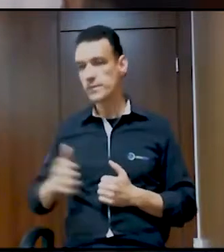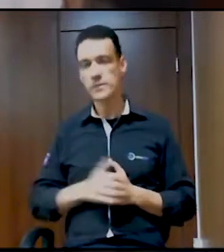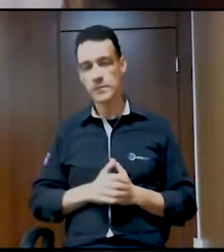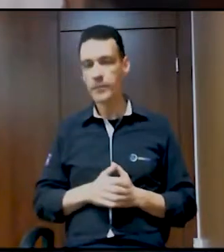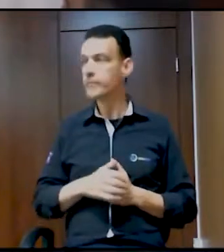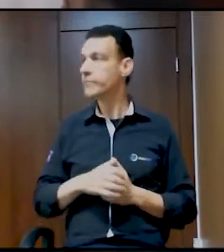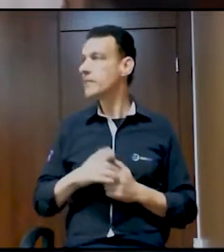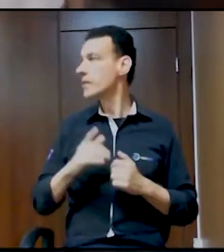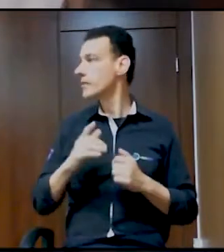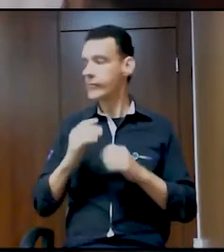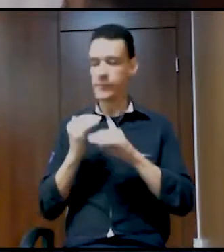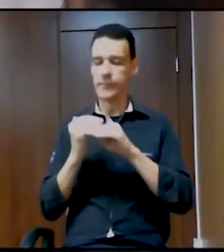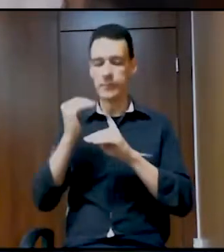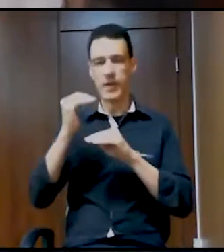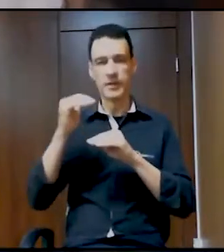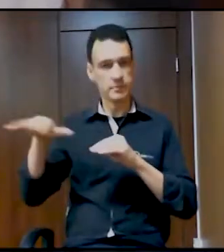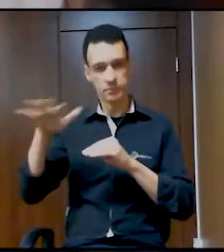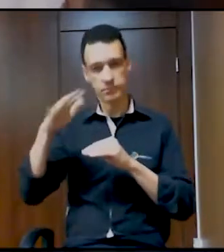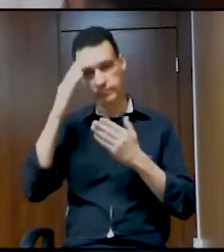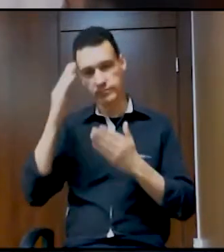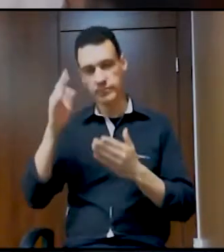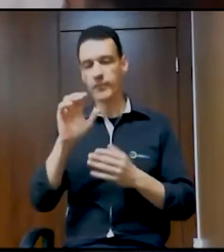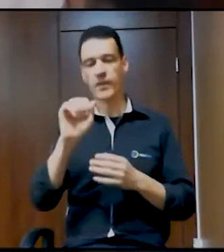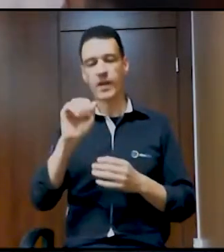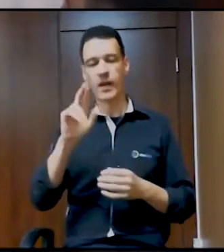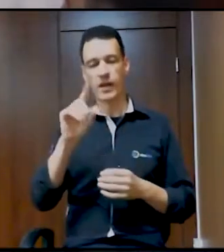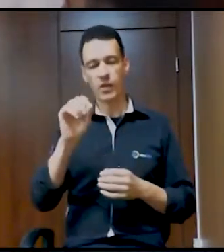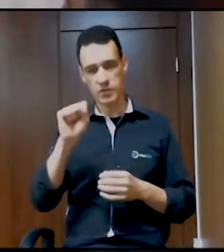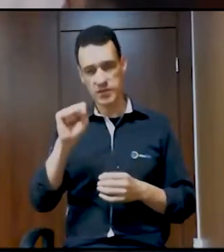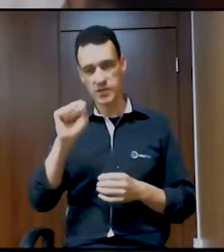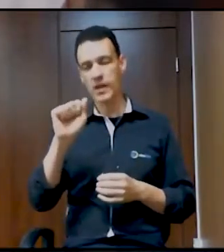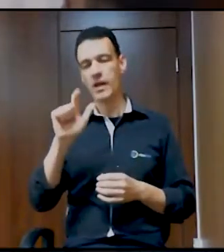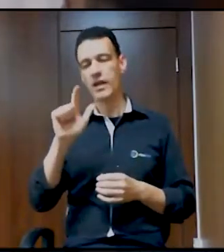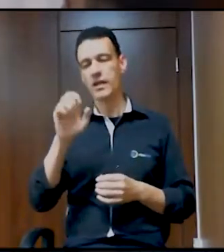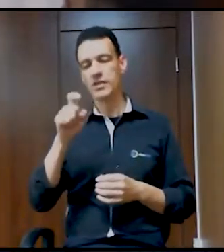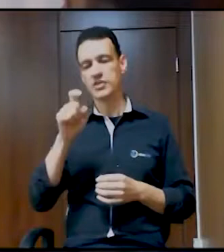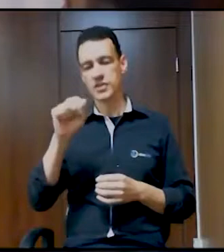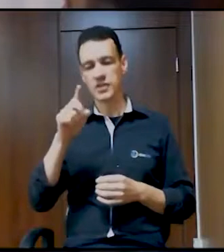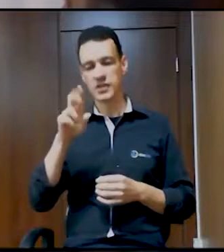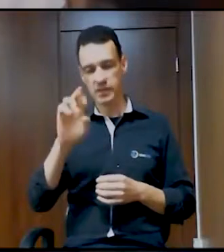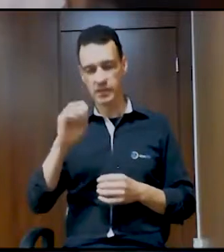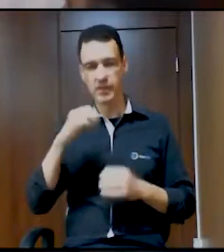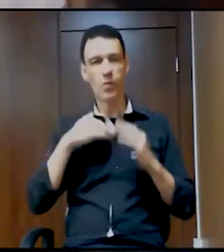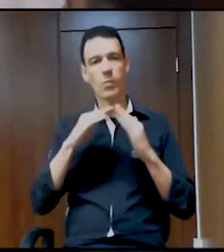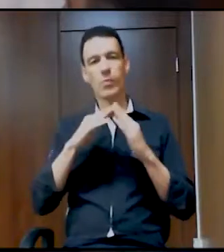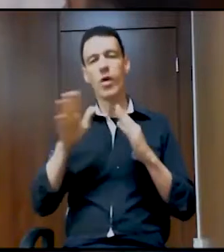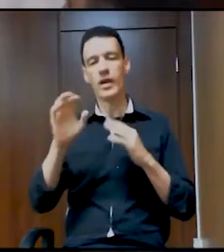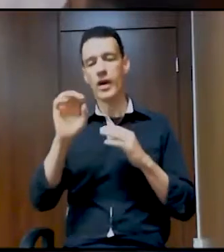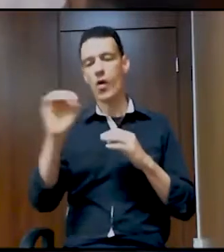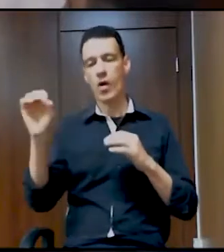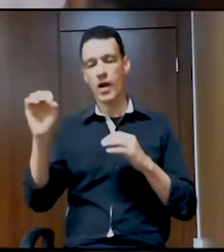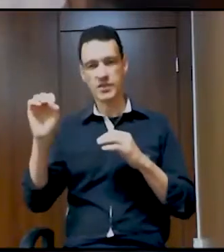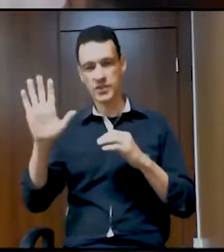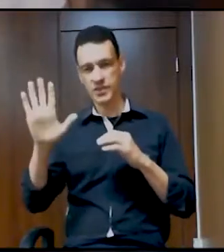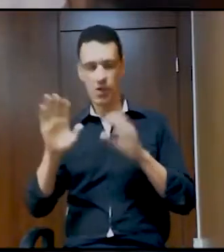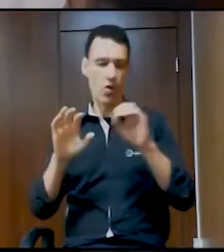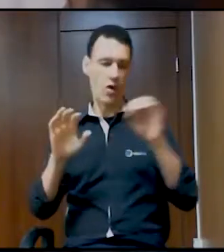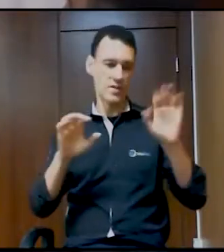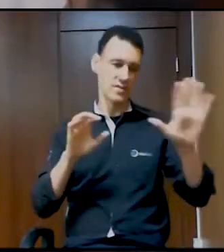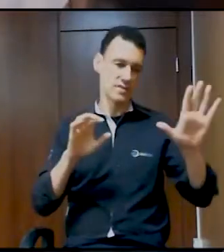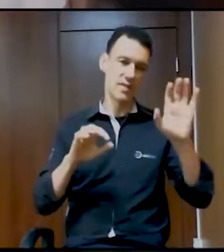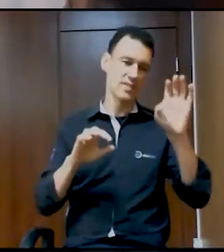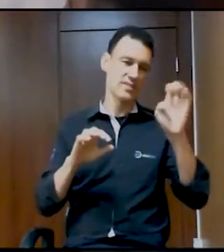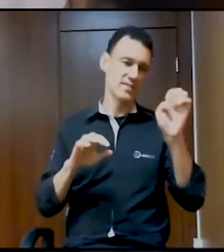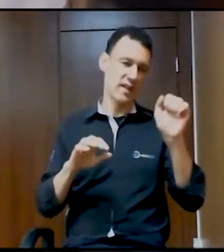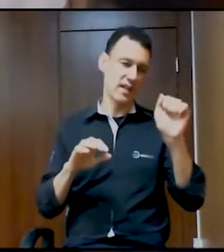autoridades presentes. Meu nome é Carlos Alexandre Beraldo. Sou morador da Zona Oeste do Ceasa, conselheiro de ZEIS,